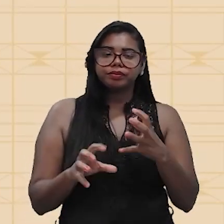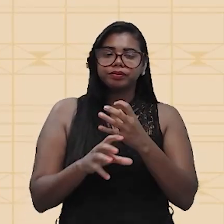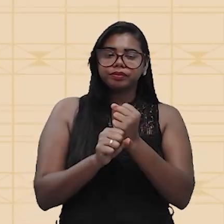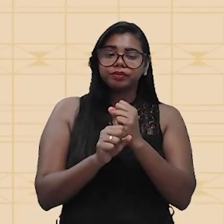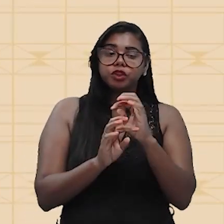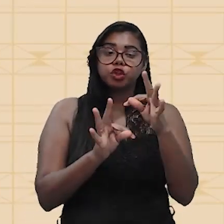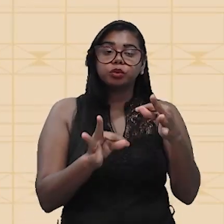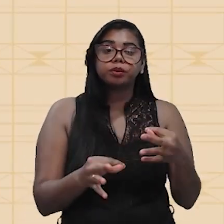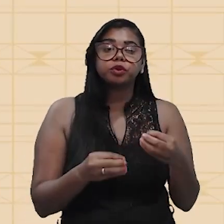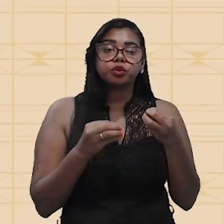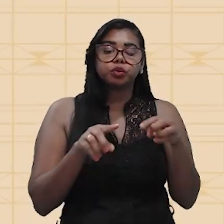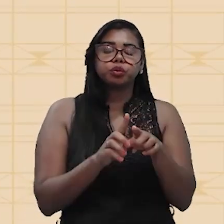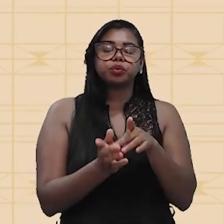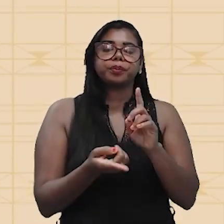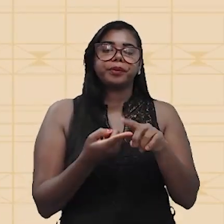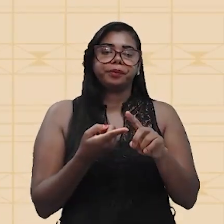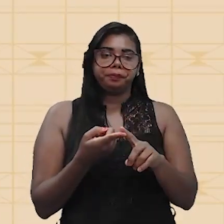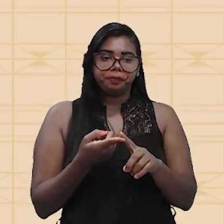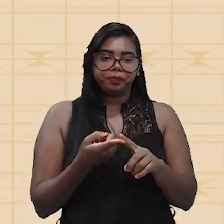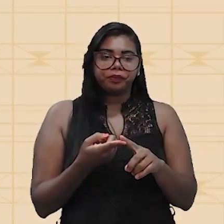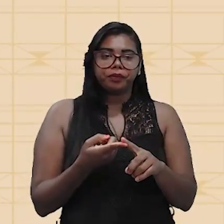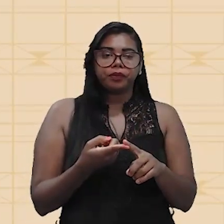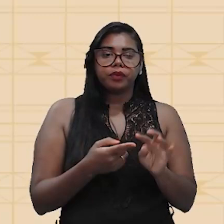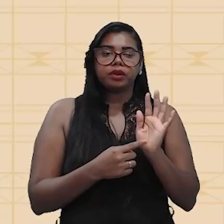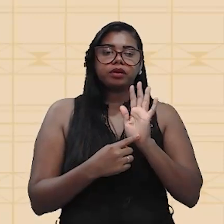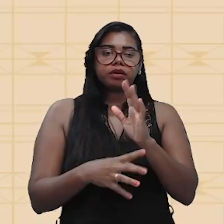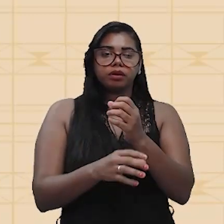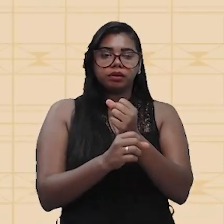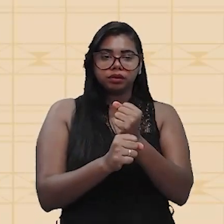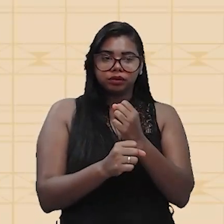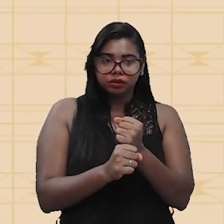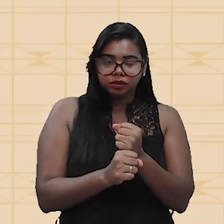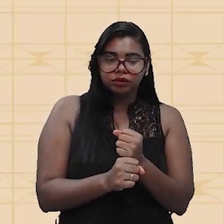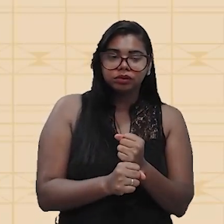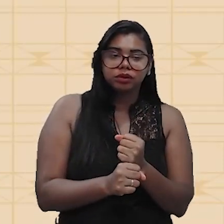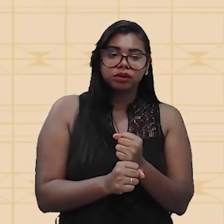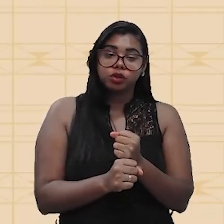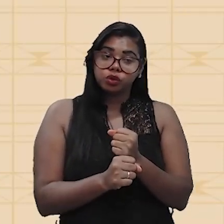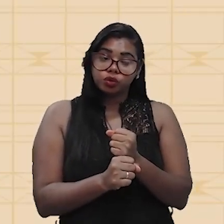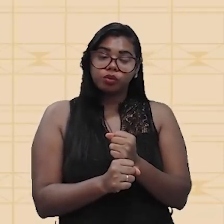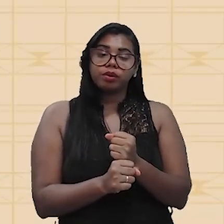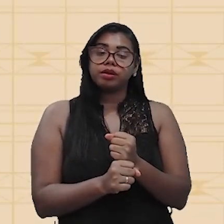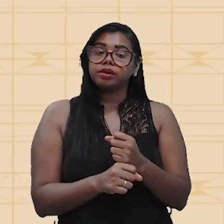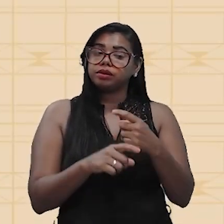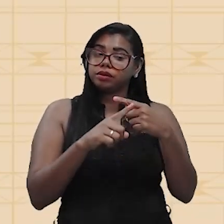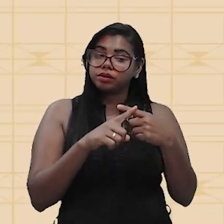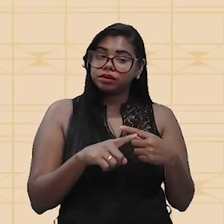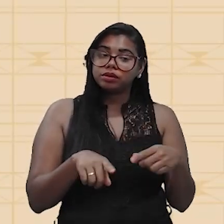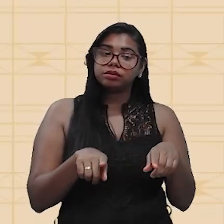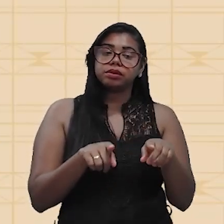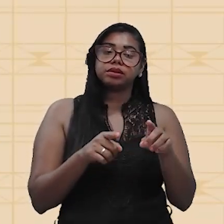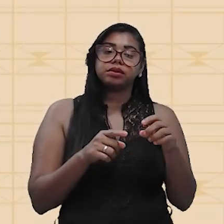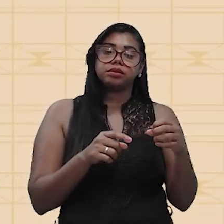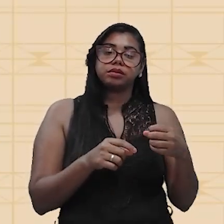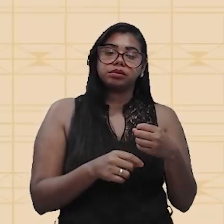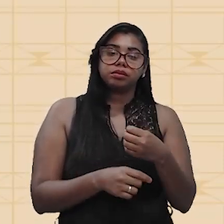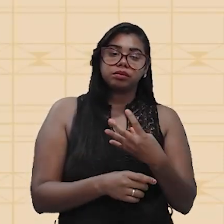Quando uma soma ela é repetida, você pode, ao invés de sair somando, multiplicar pela quantidade. Vamos pegar